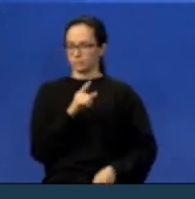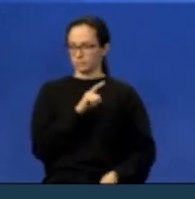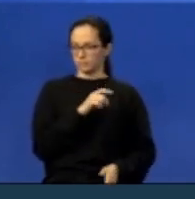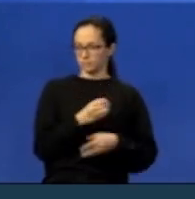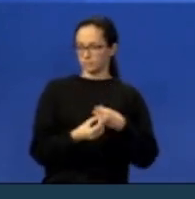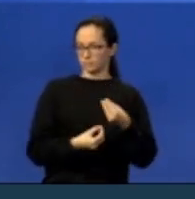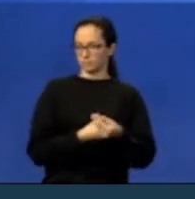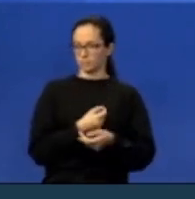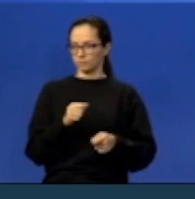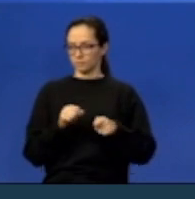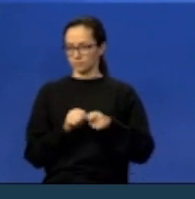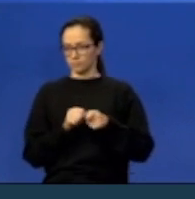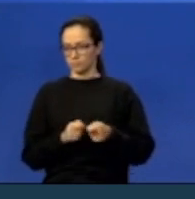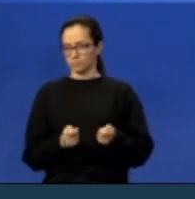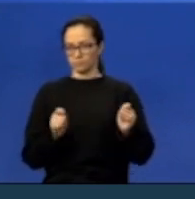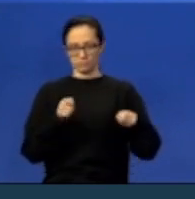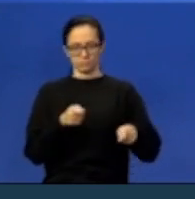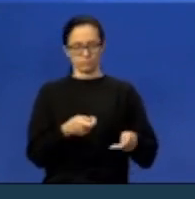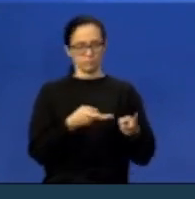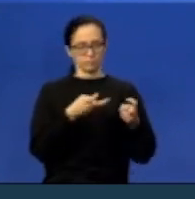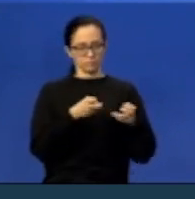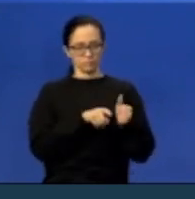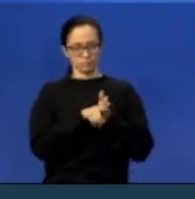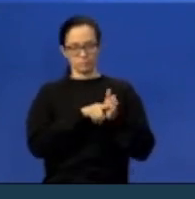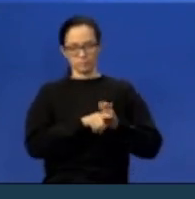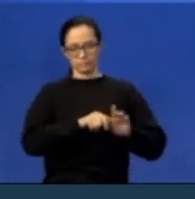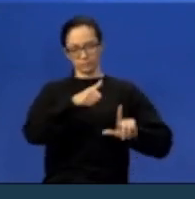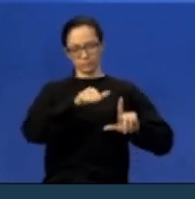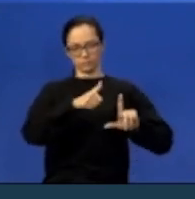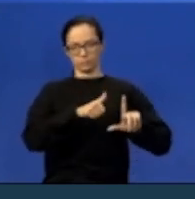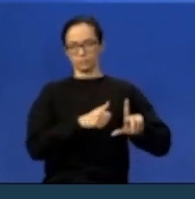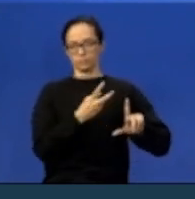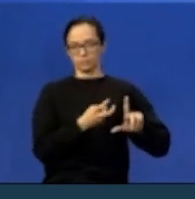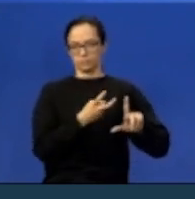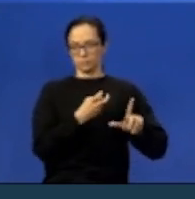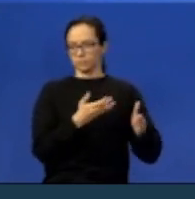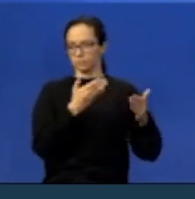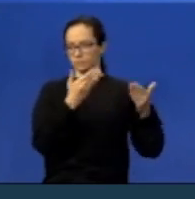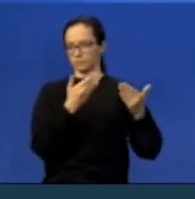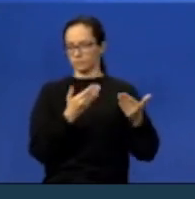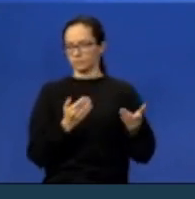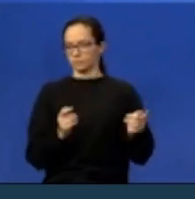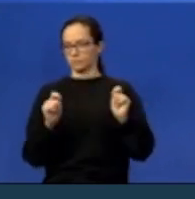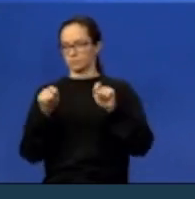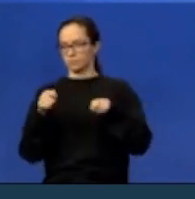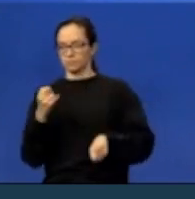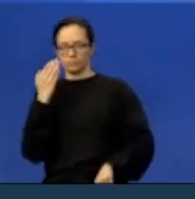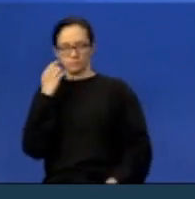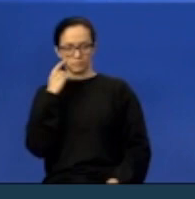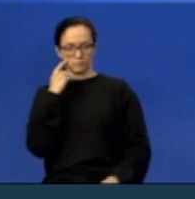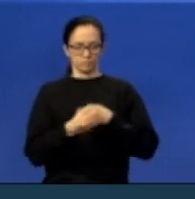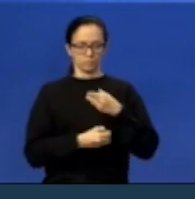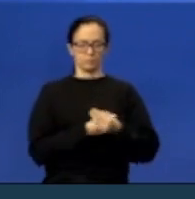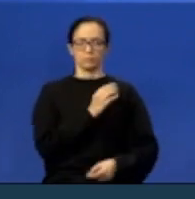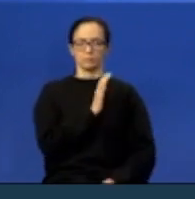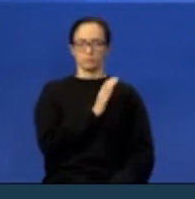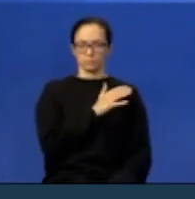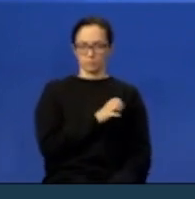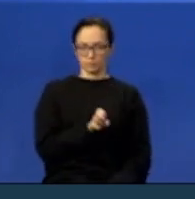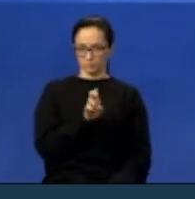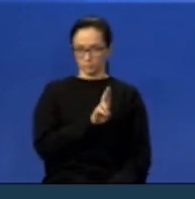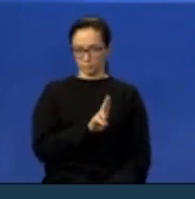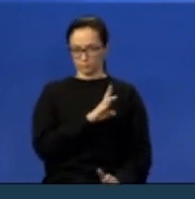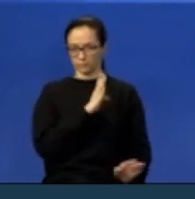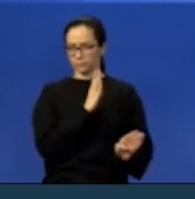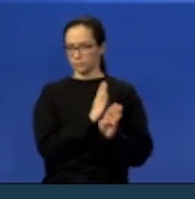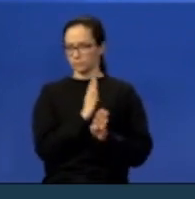indicado principalmente para fazer exames, check-ups periódicos, para acompanhar como o coração ele está funcionando, para